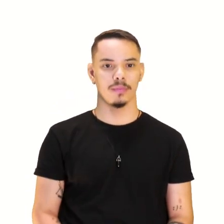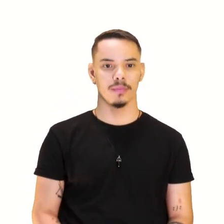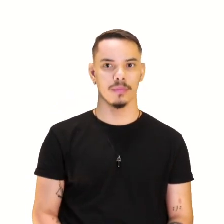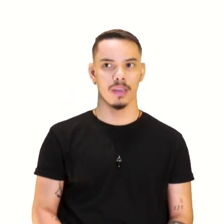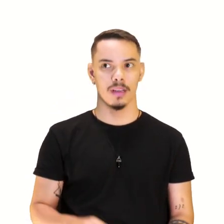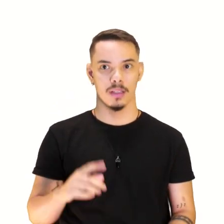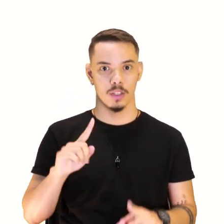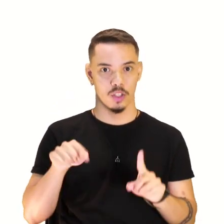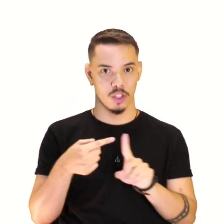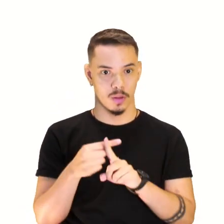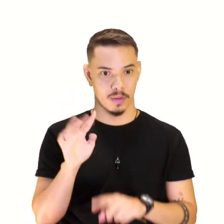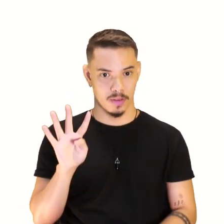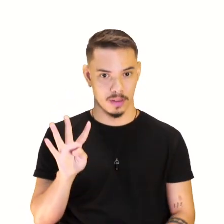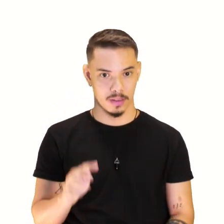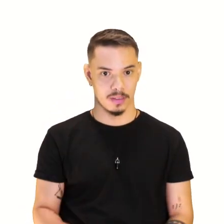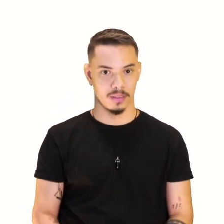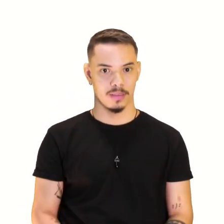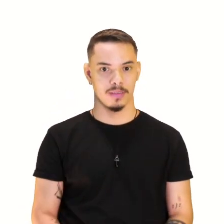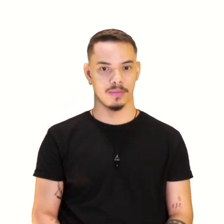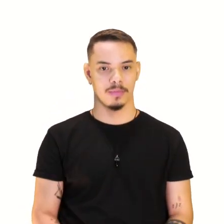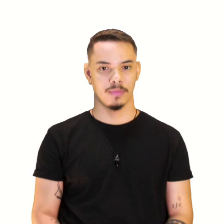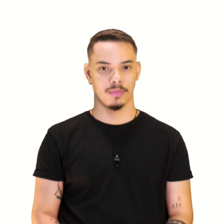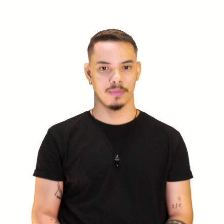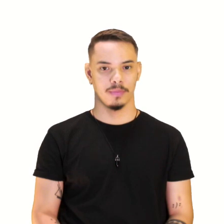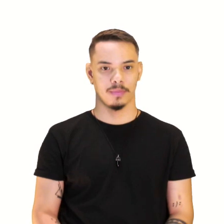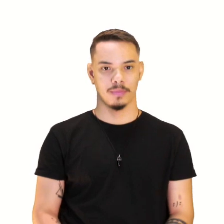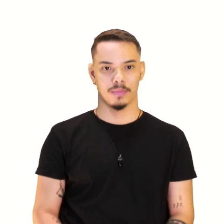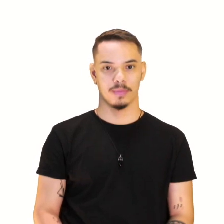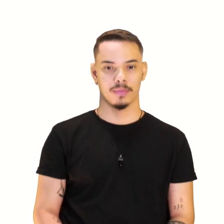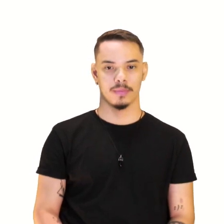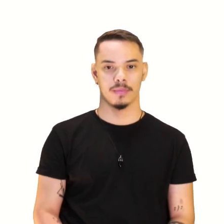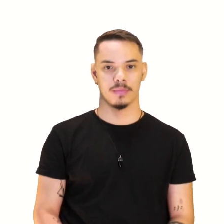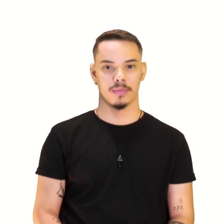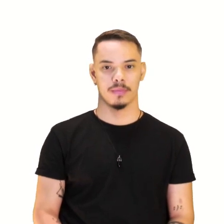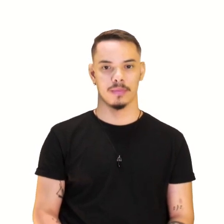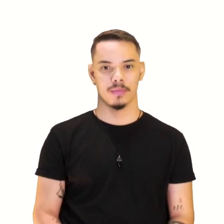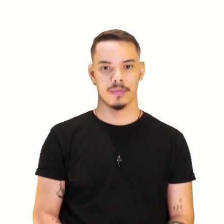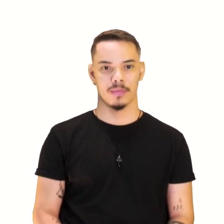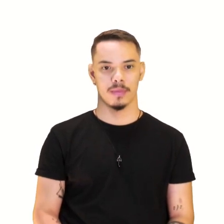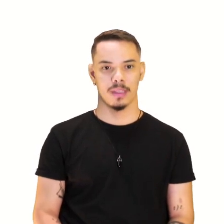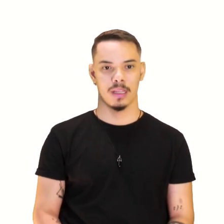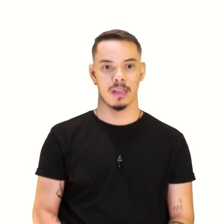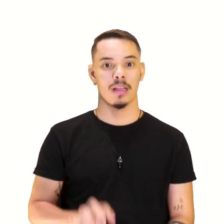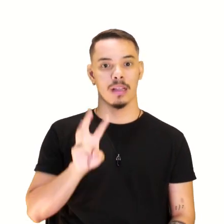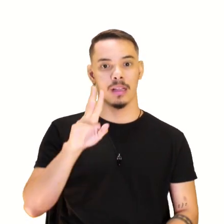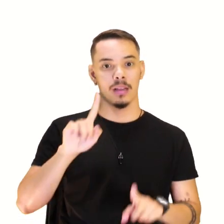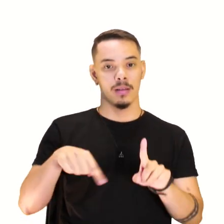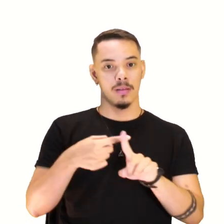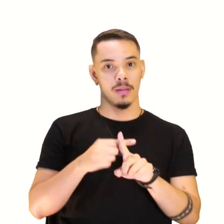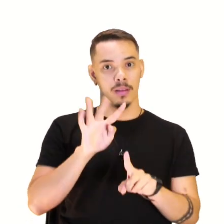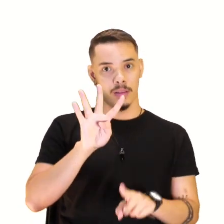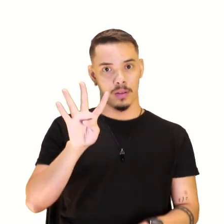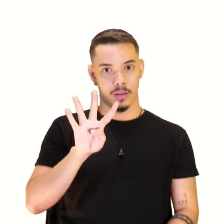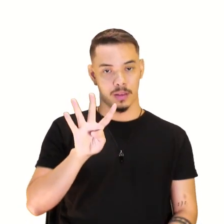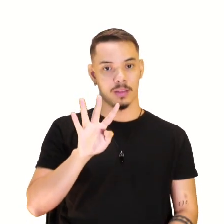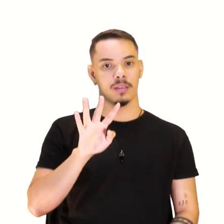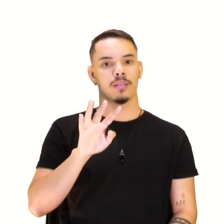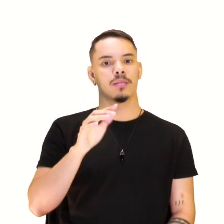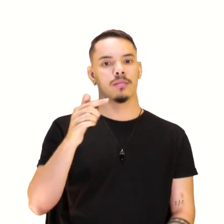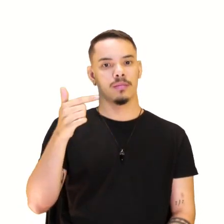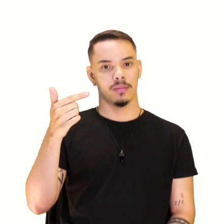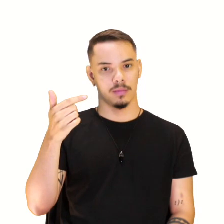4. 3 mais 4? 7. 7 mais 4? 11. Aí ele pediu só os 5 primeiros, né? Mas a gente